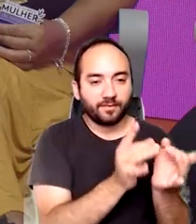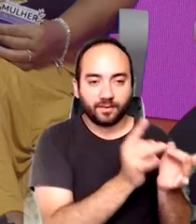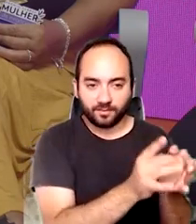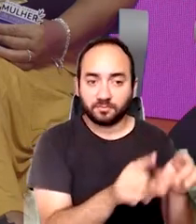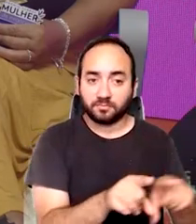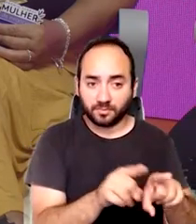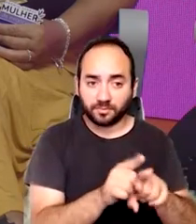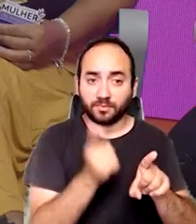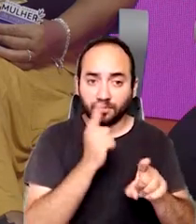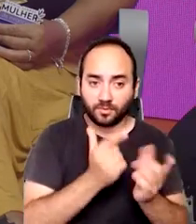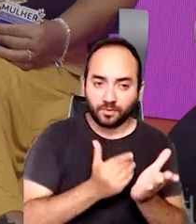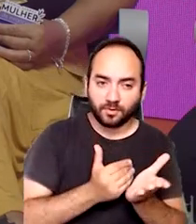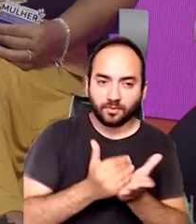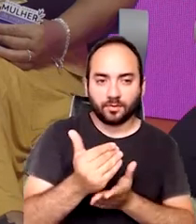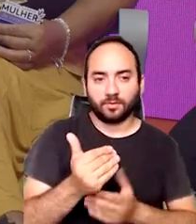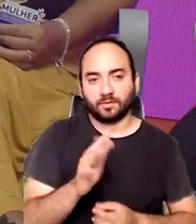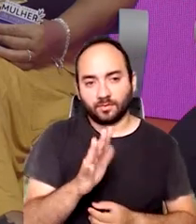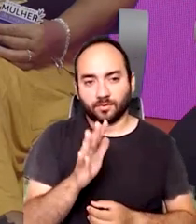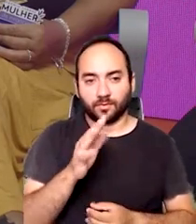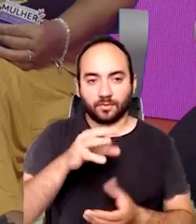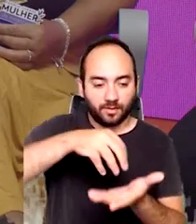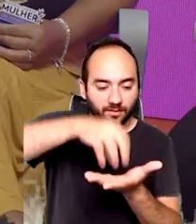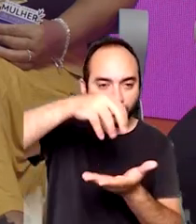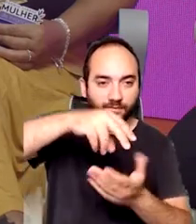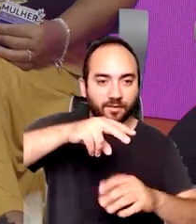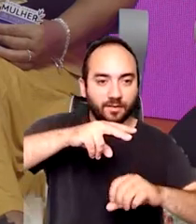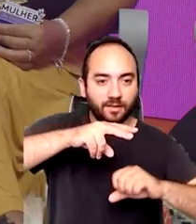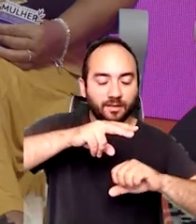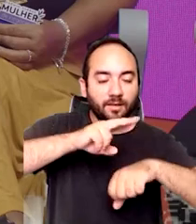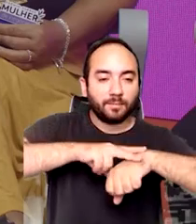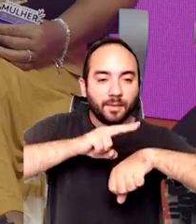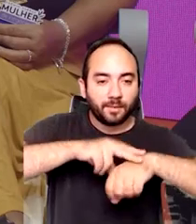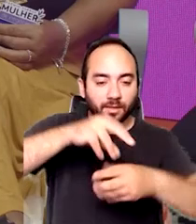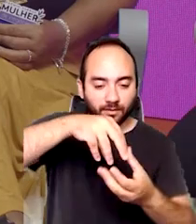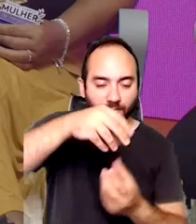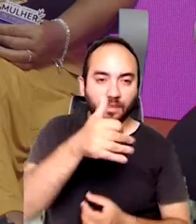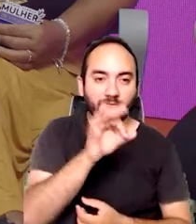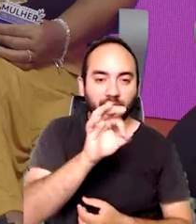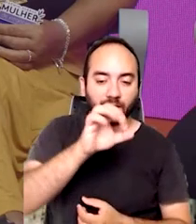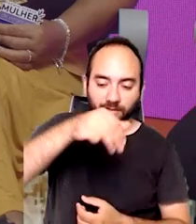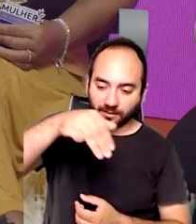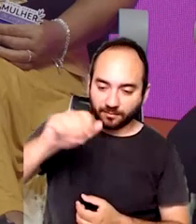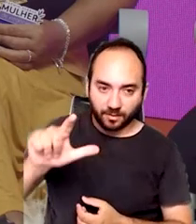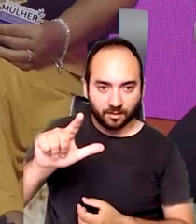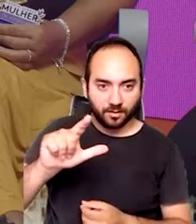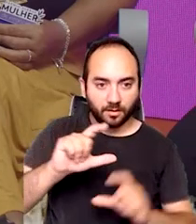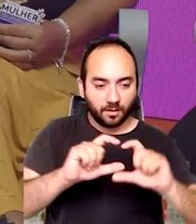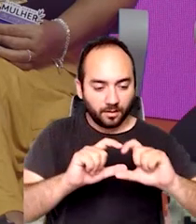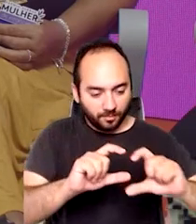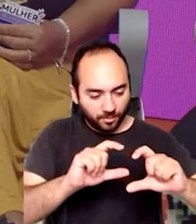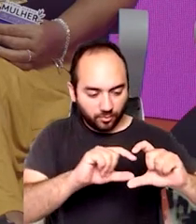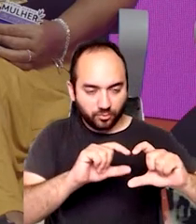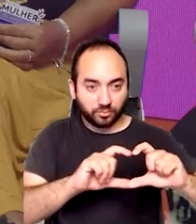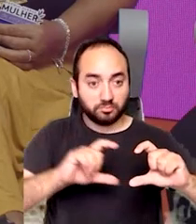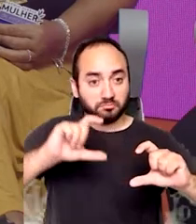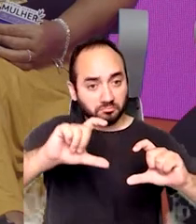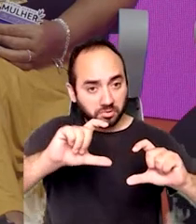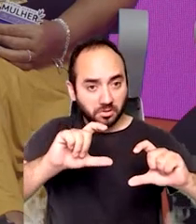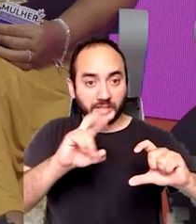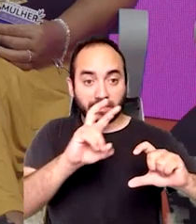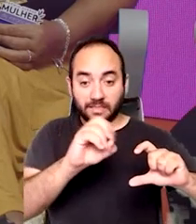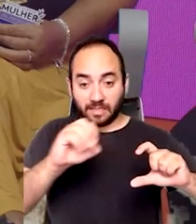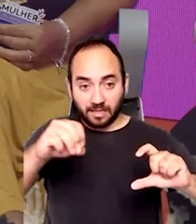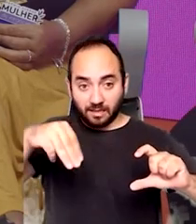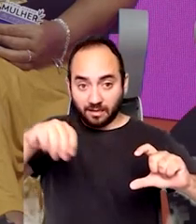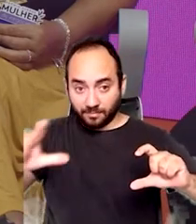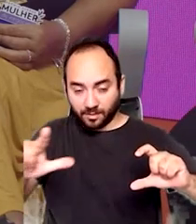vendia tipo vendia a gente vende em vidos pequenininhos de 10 ml e mais quantidad 10